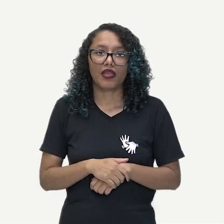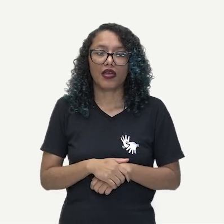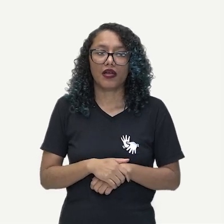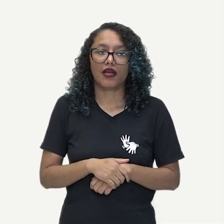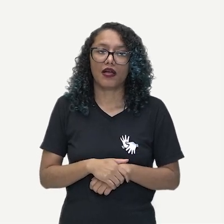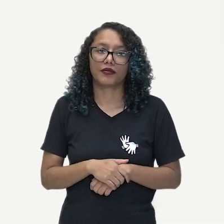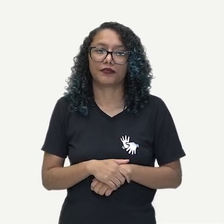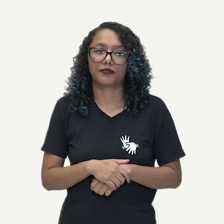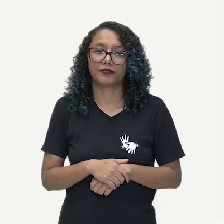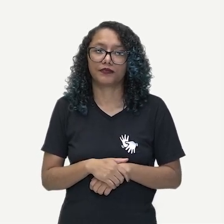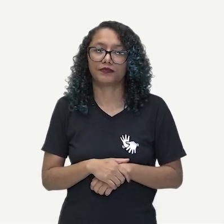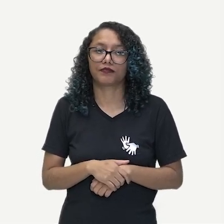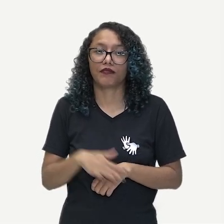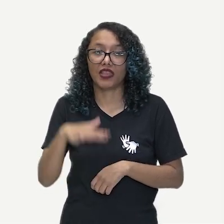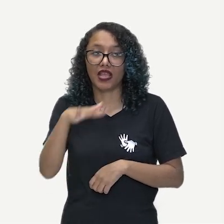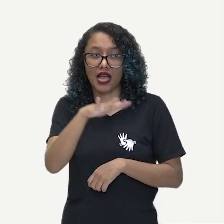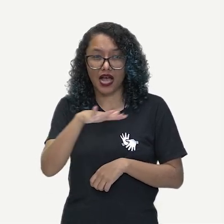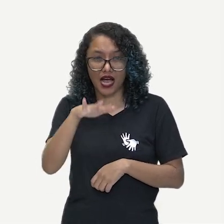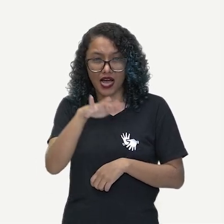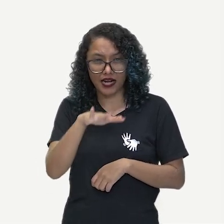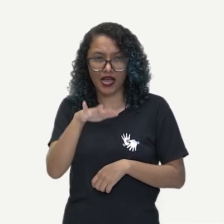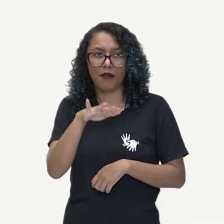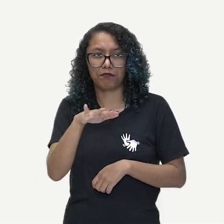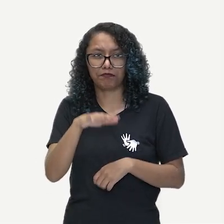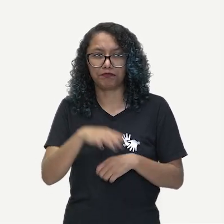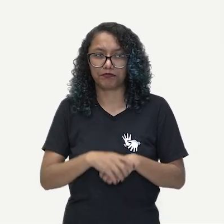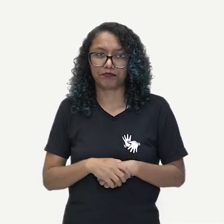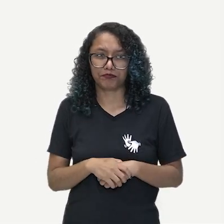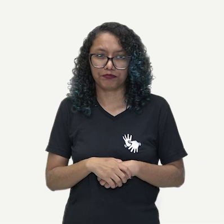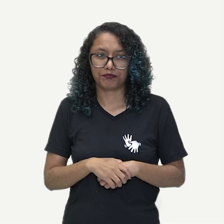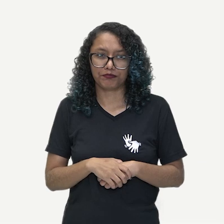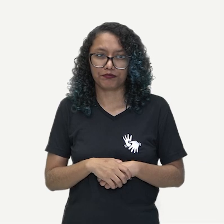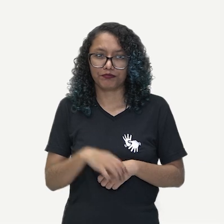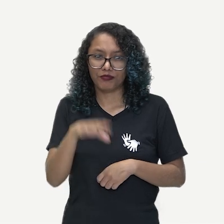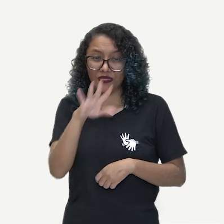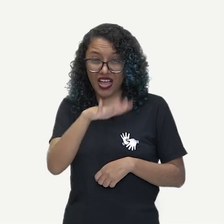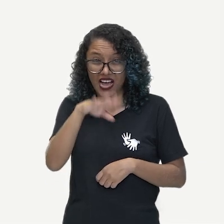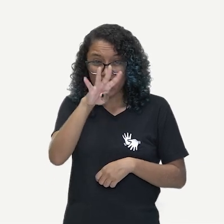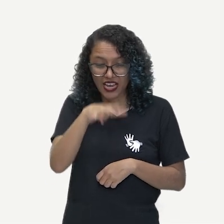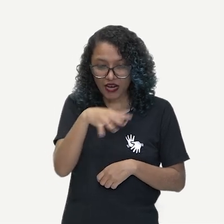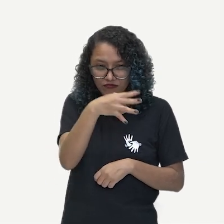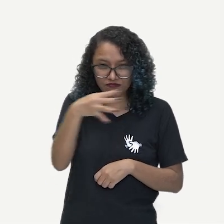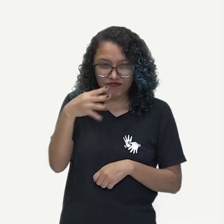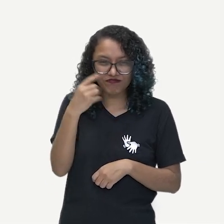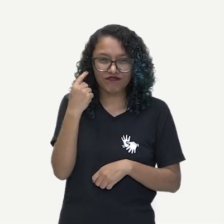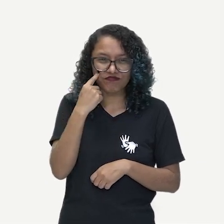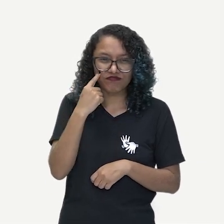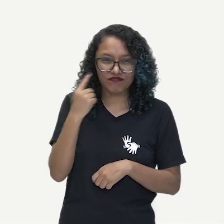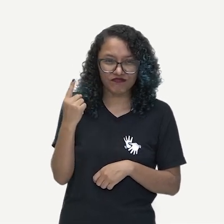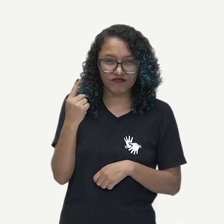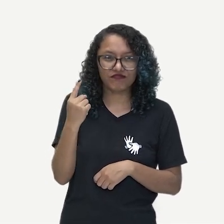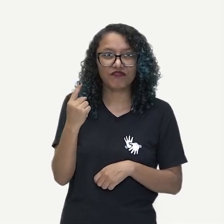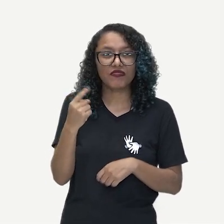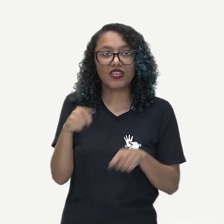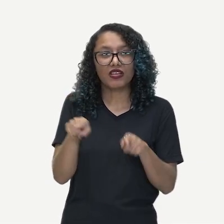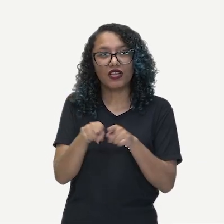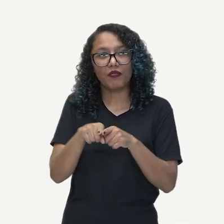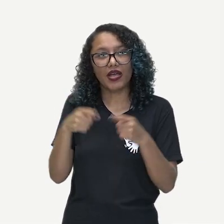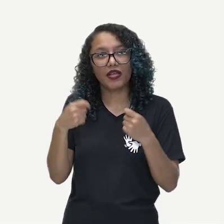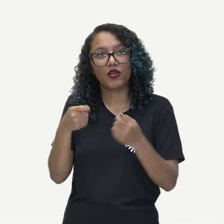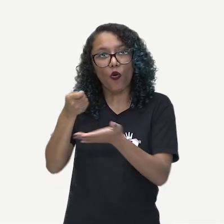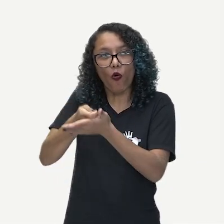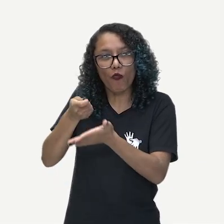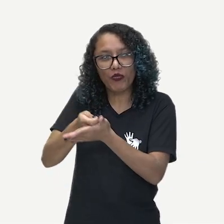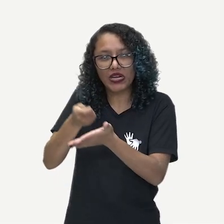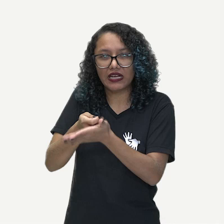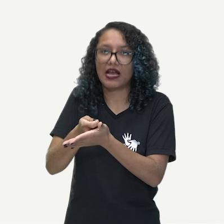e a Hungria, que eles foram aqui alinhados devido a uma intervenção soviética. Então, a